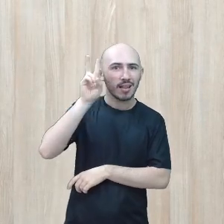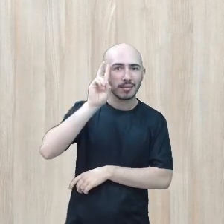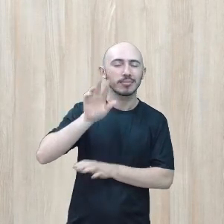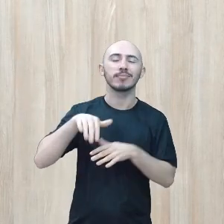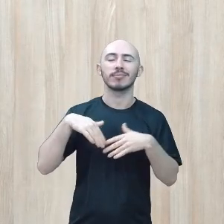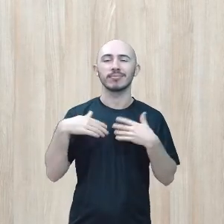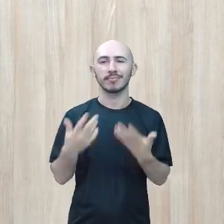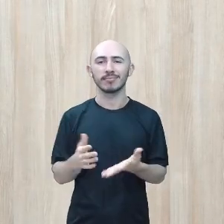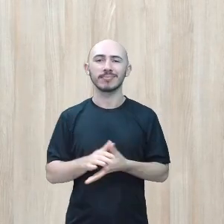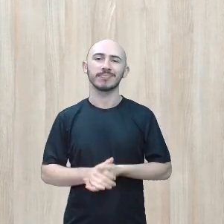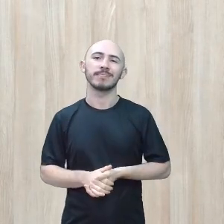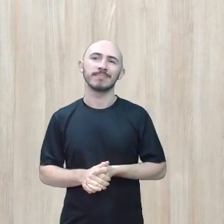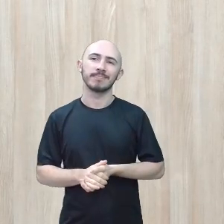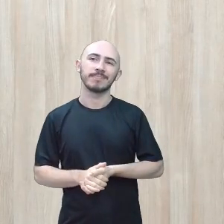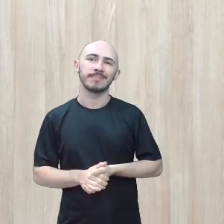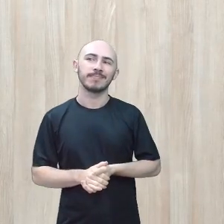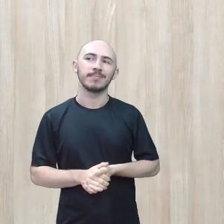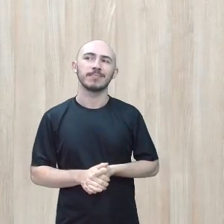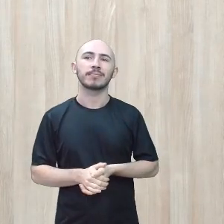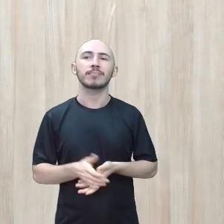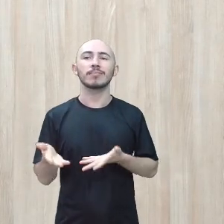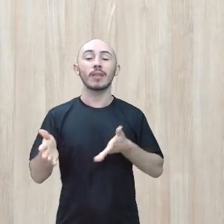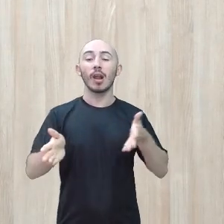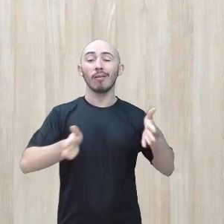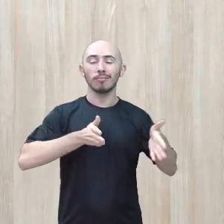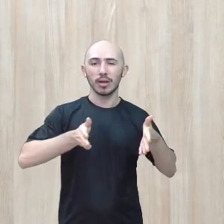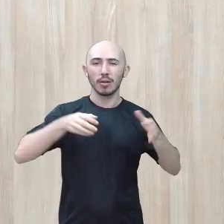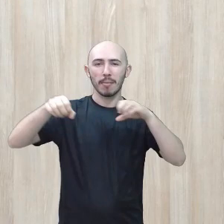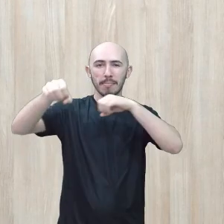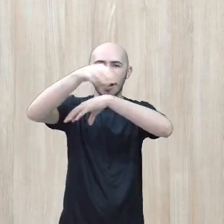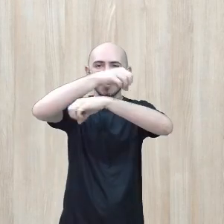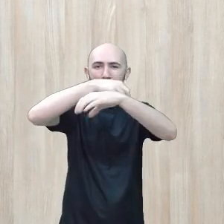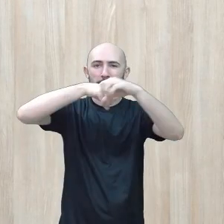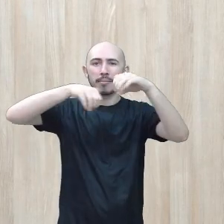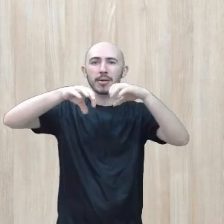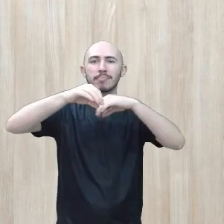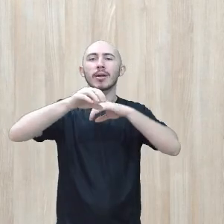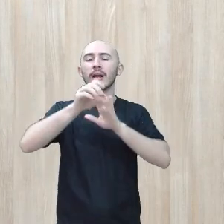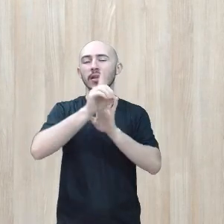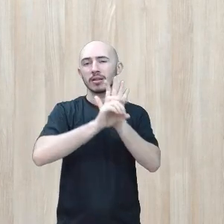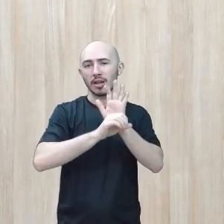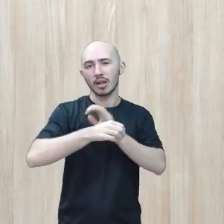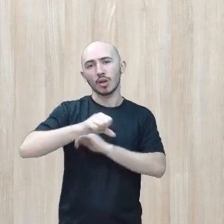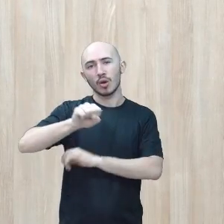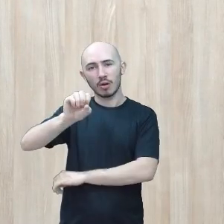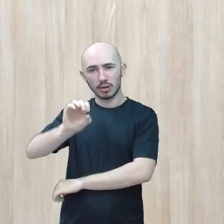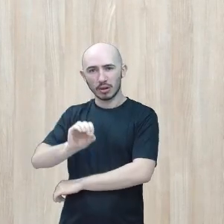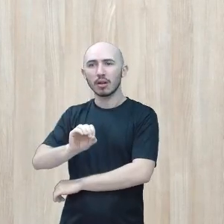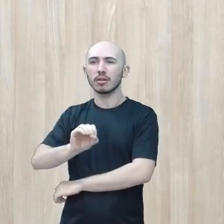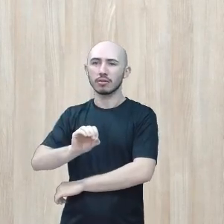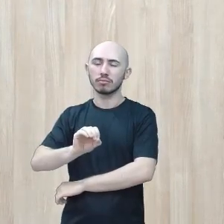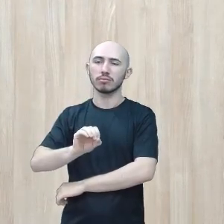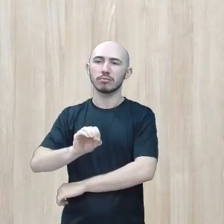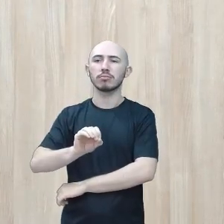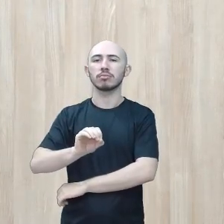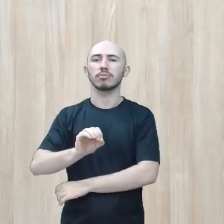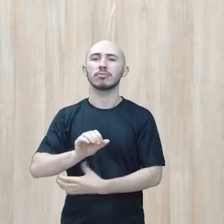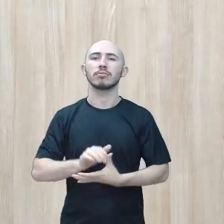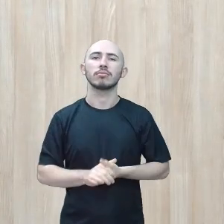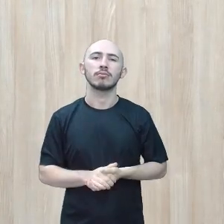viu? Bom, a era das baladas na década de 80, como a gente está vendo aí,